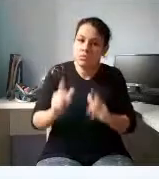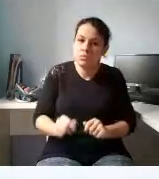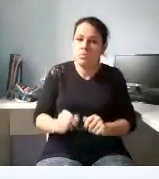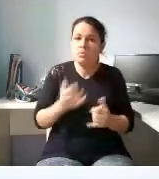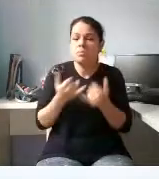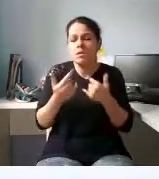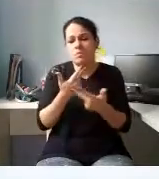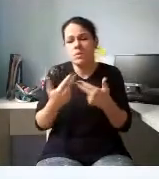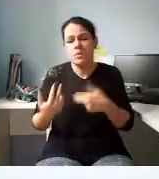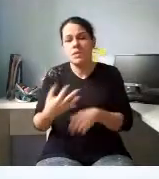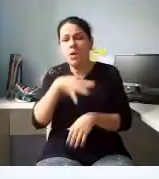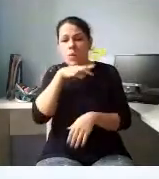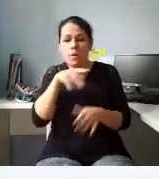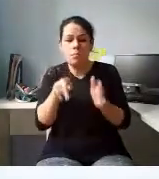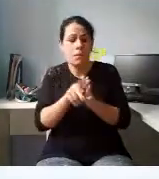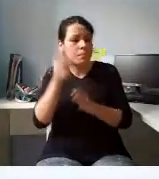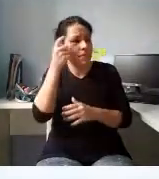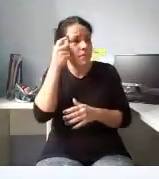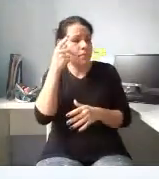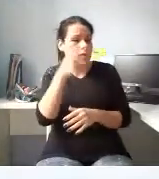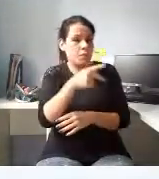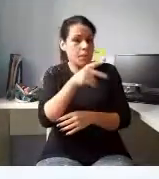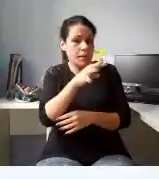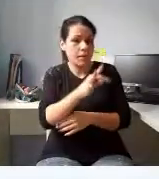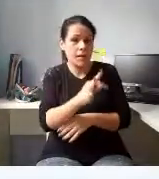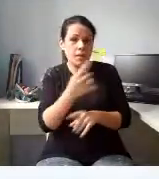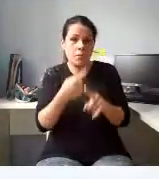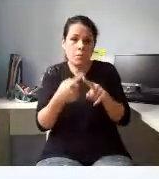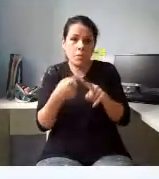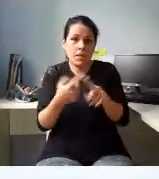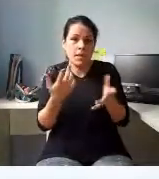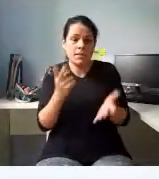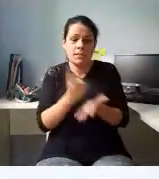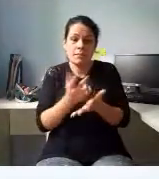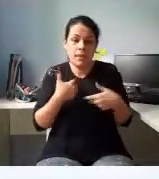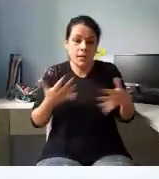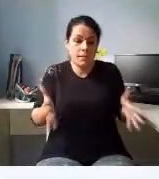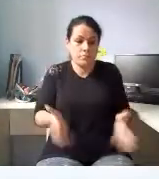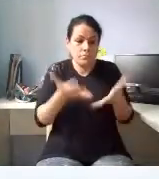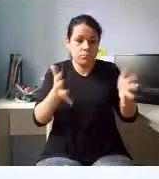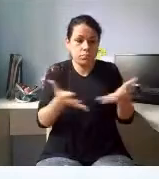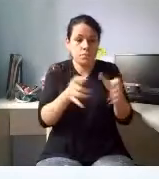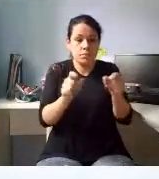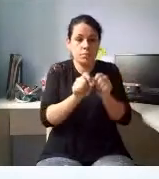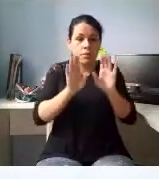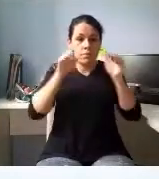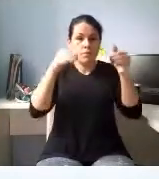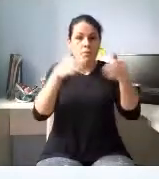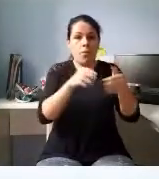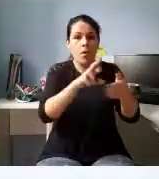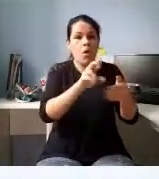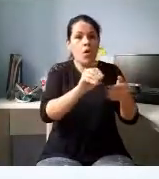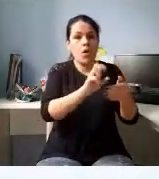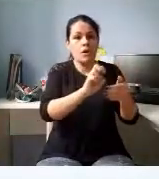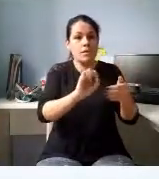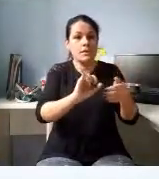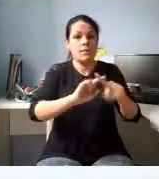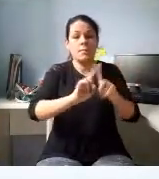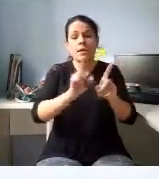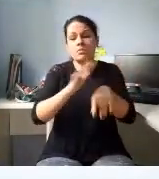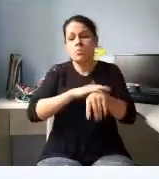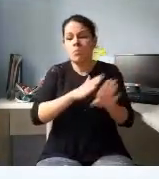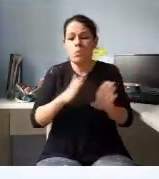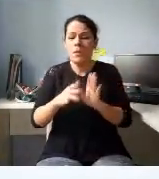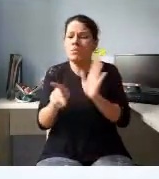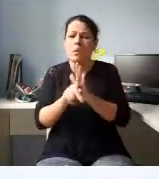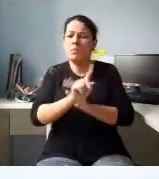de certa forma, para o PT, que tem que destinar a esse apoio para a Baleia Rossi, mas o momento não é mais de pensar